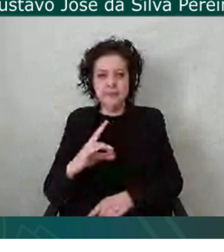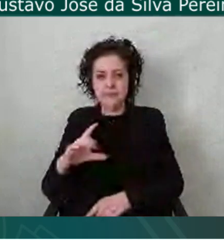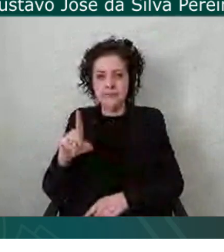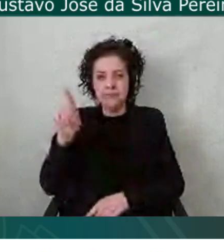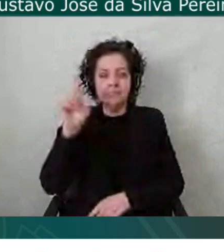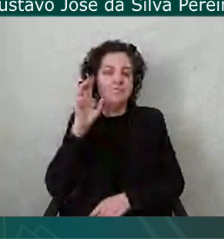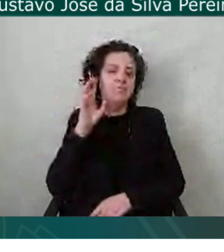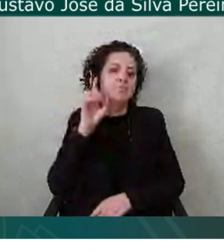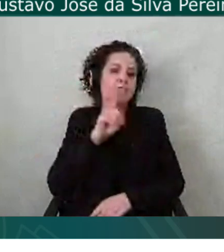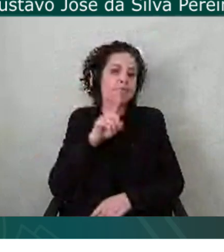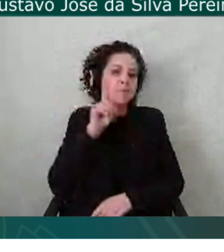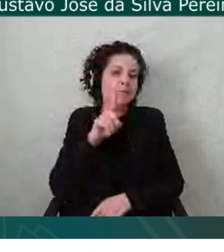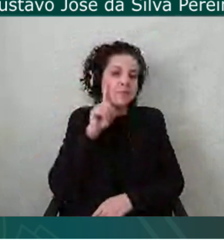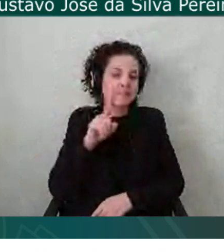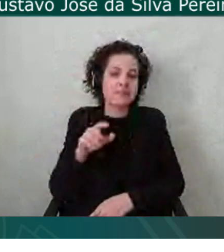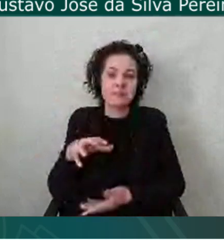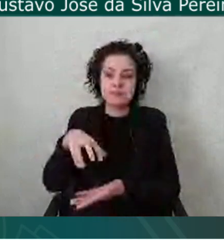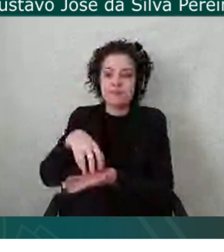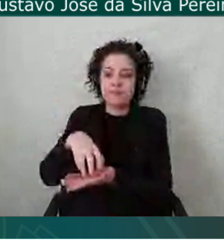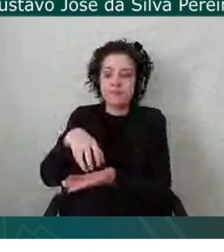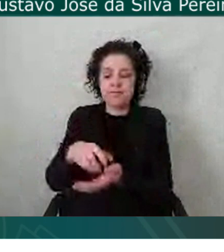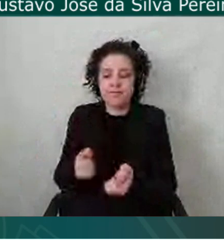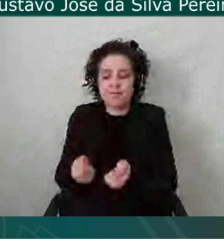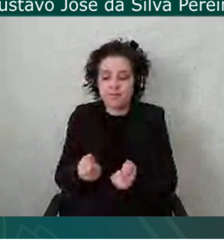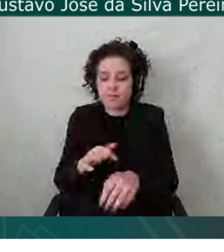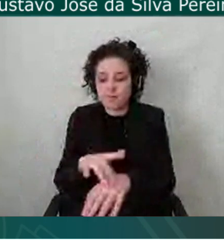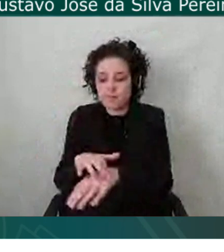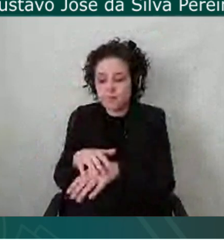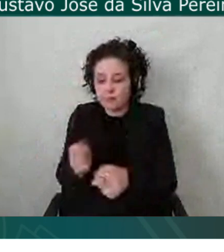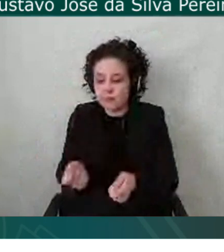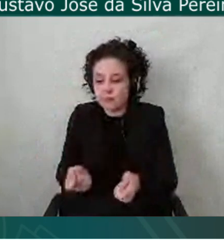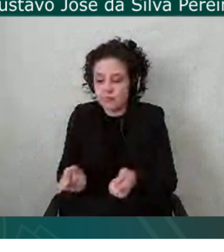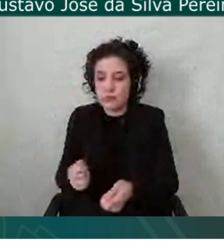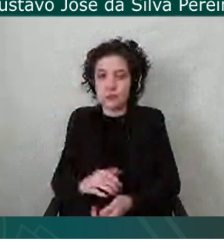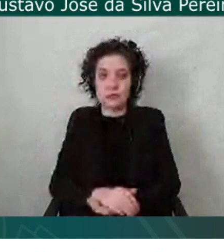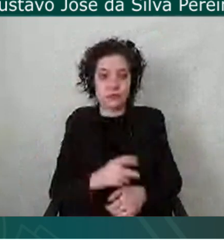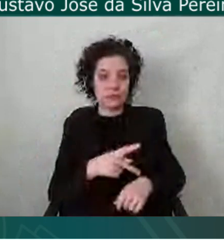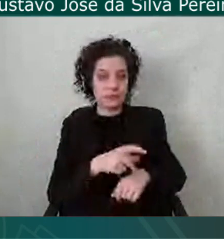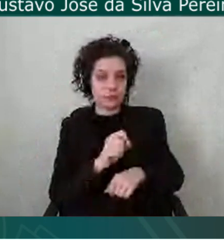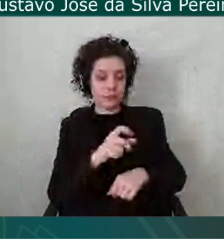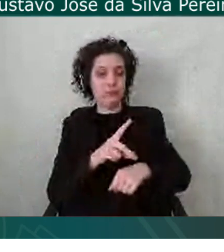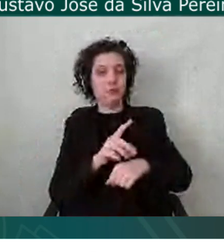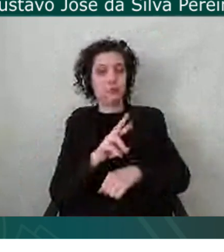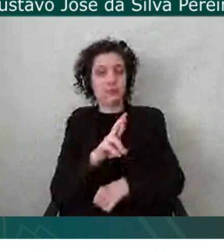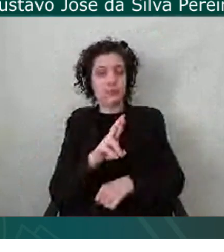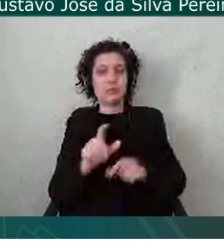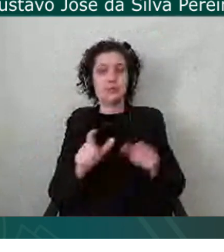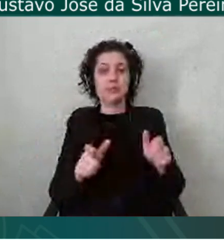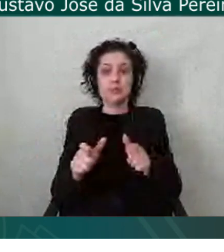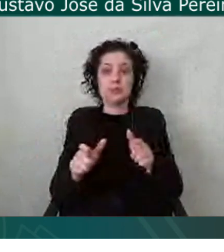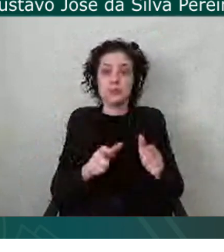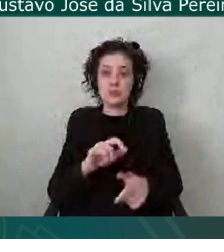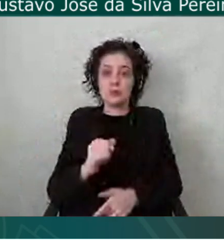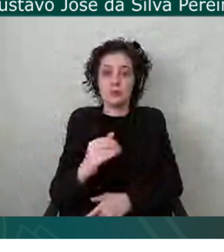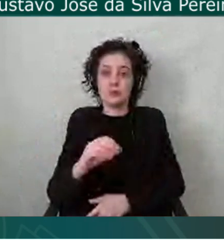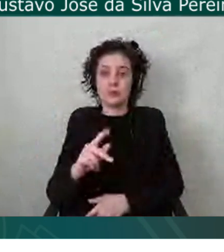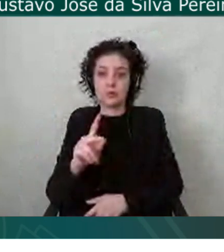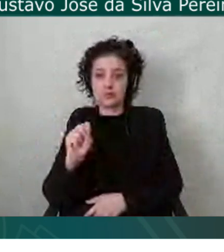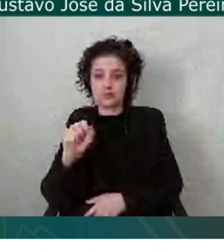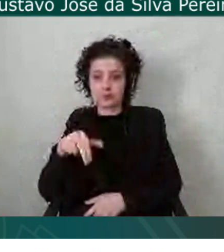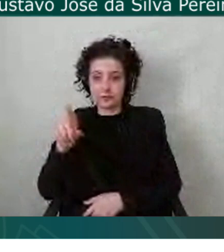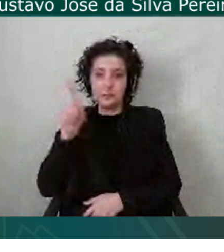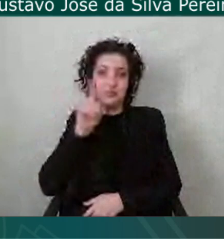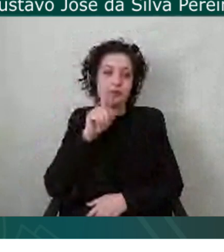de Controle de Doenças. Ele realizou um pós-doutorado na Fundação Henry Jackson, nos Estados Unidos, de